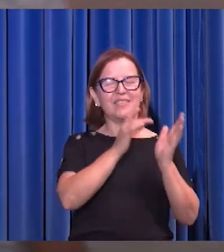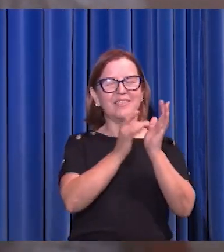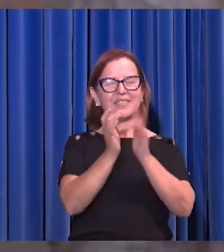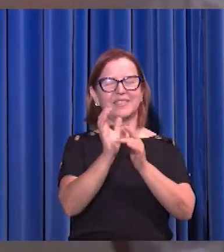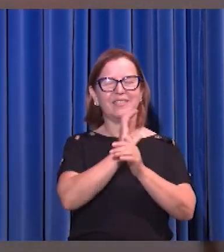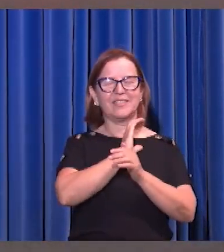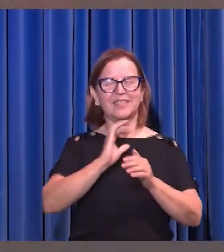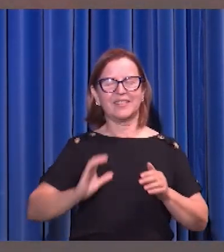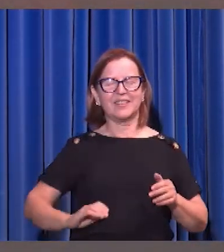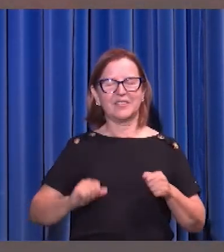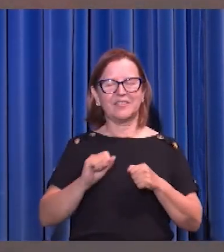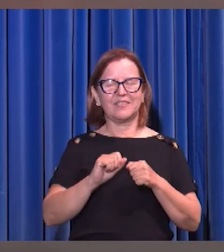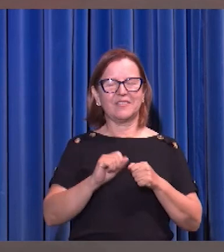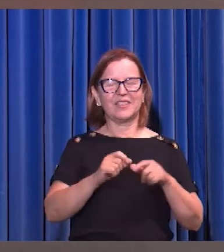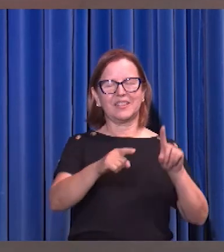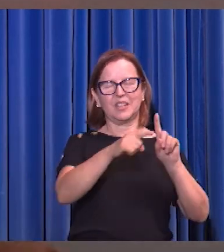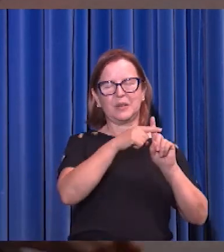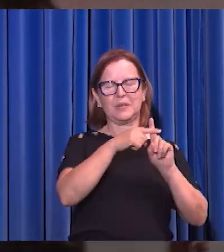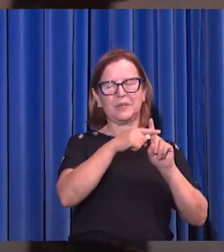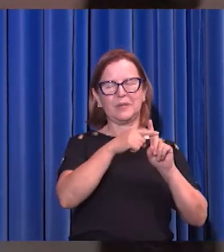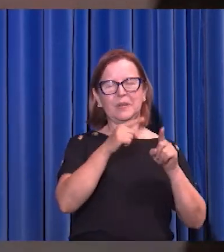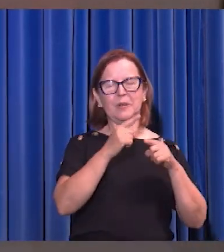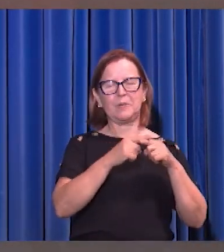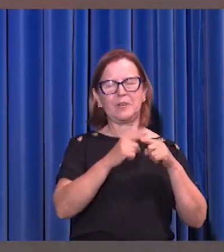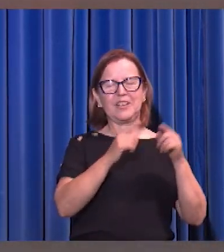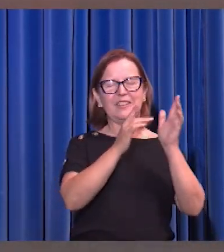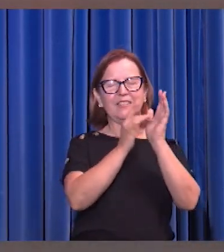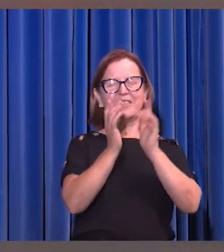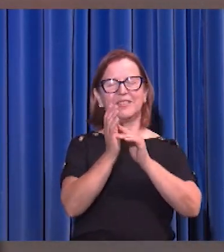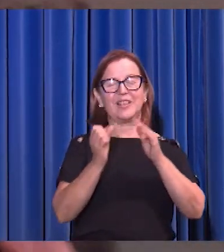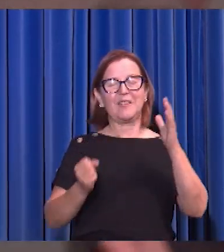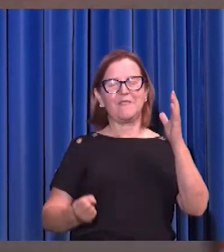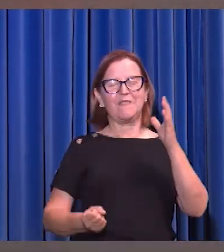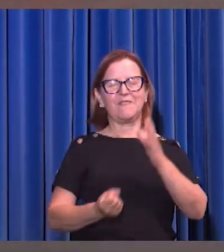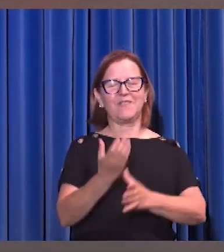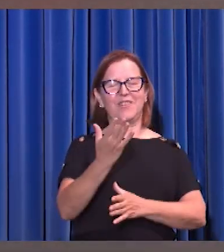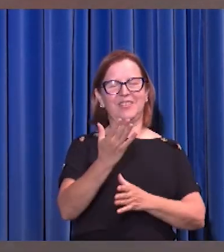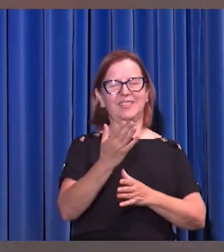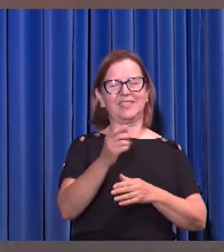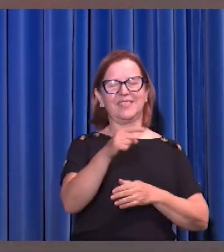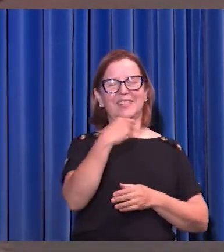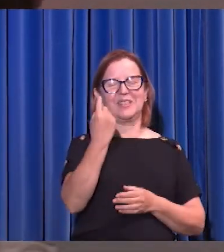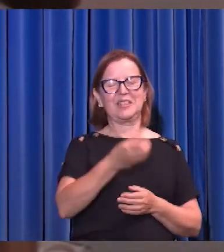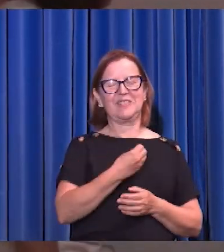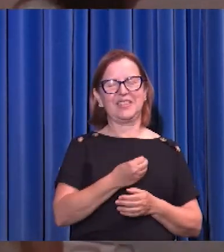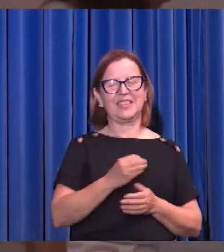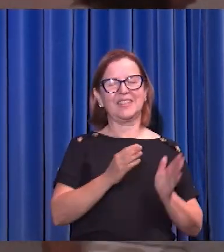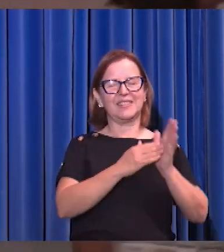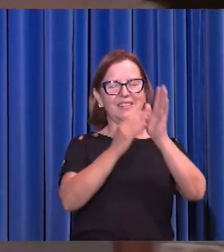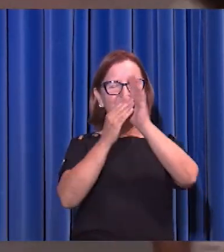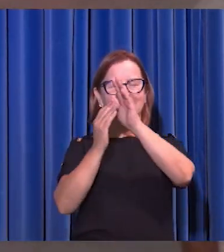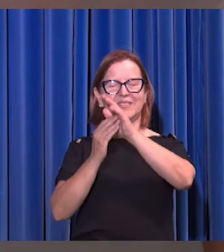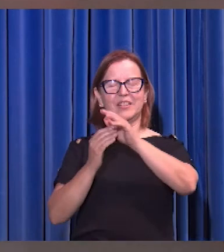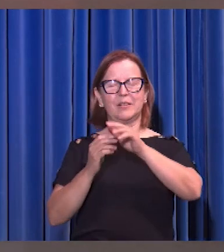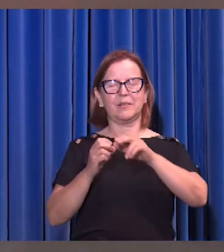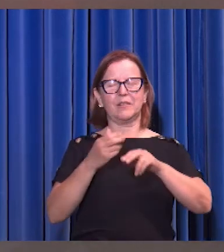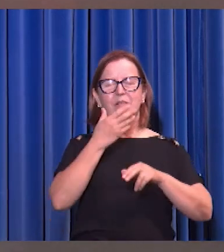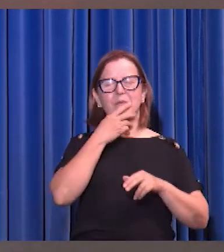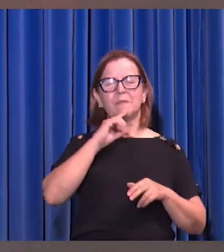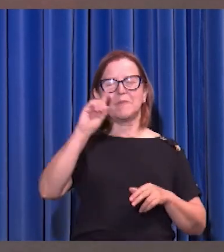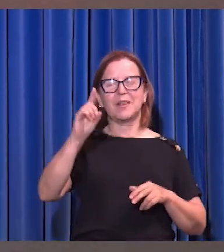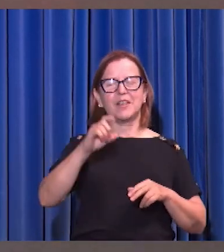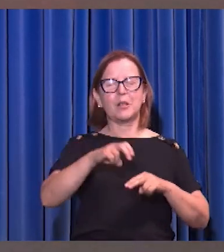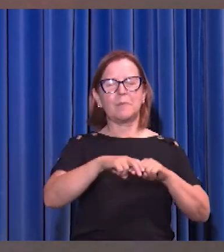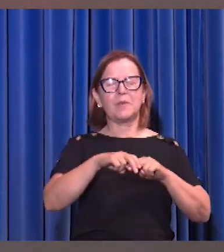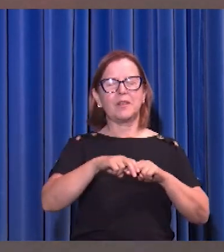Cristo na cruz, porque Ele é a fonte do nosso novo nascimento. E te louvamos, Pai, pelo teu grande